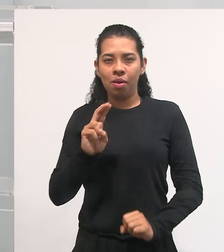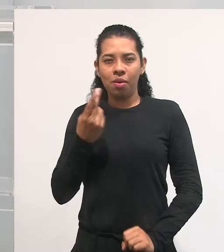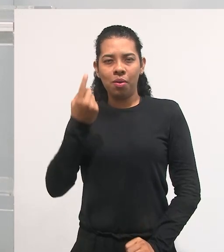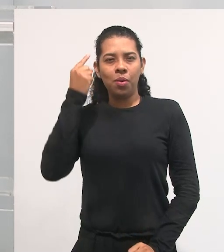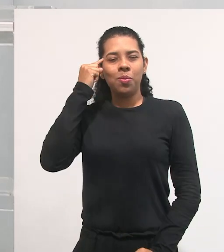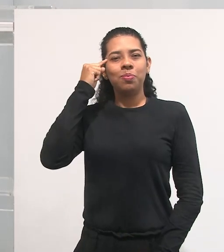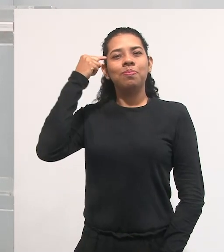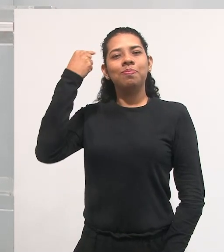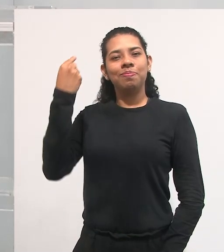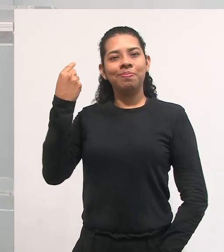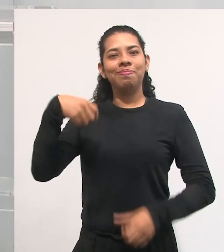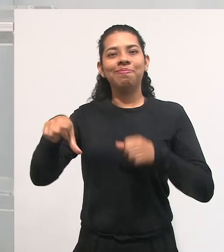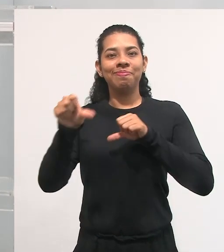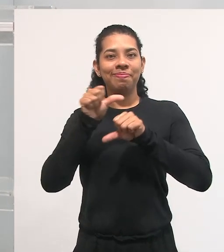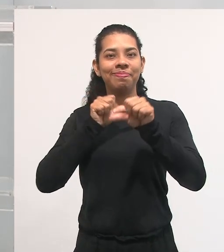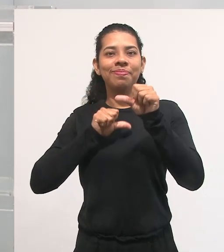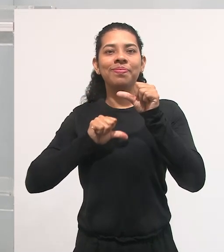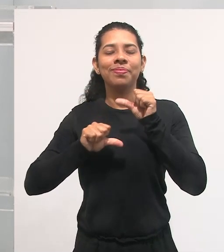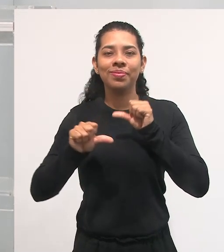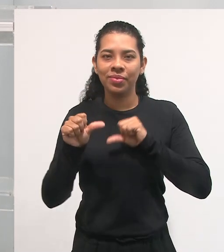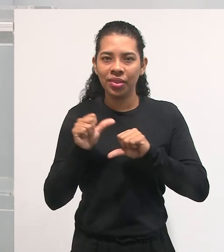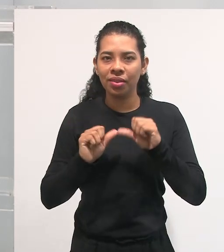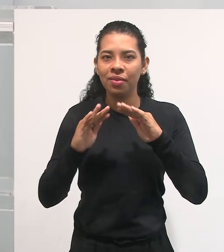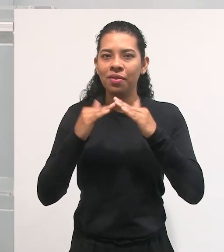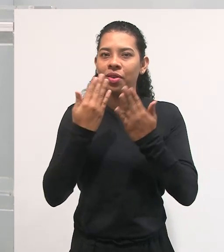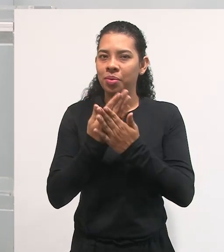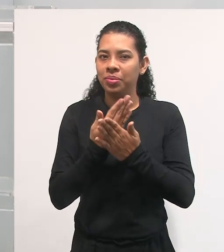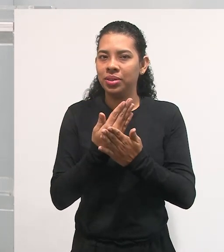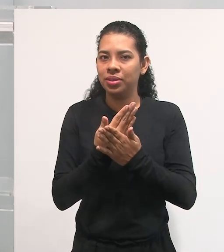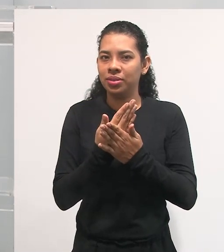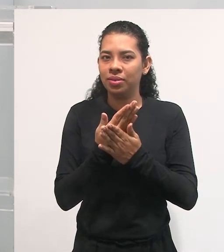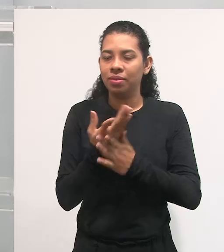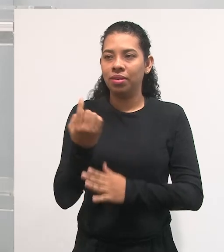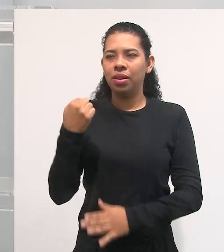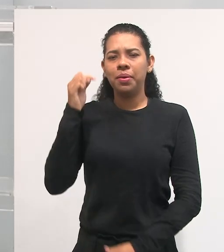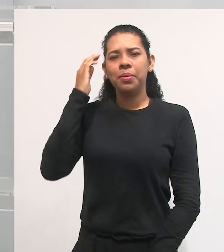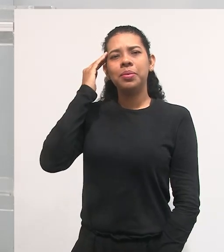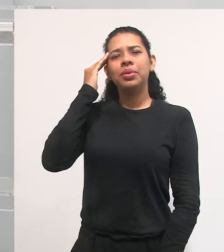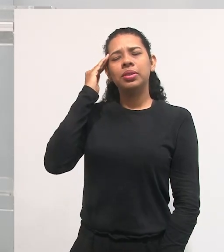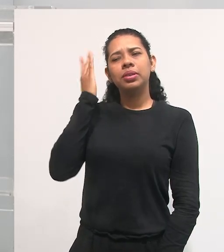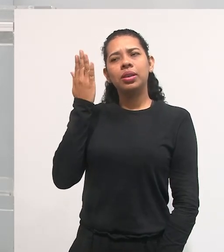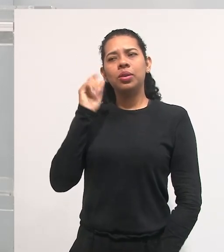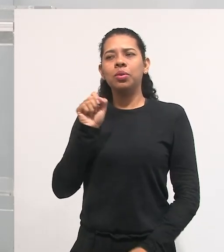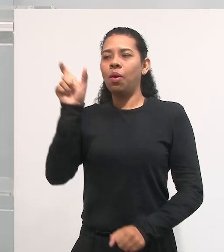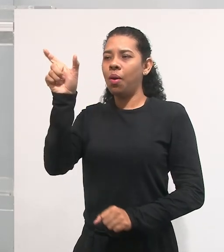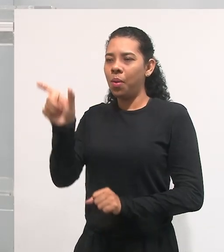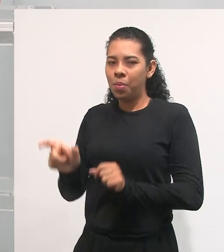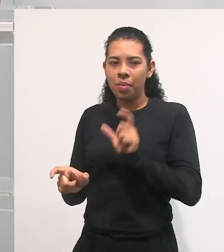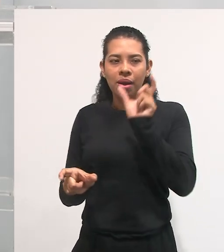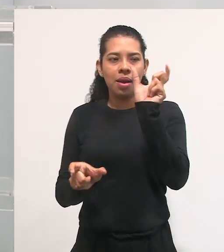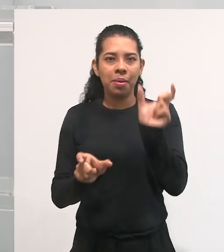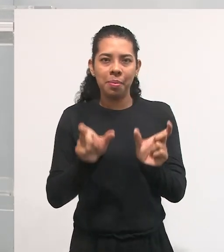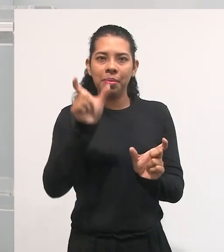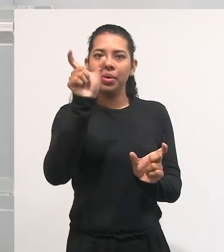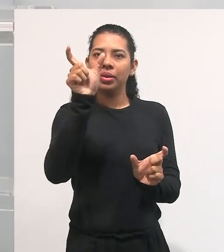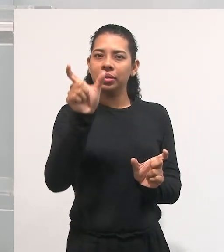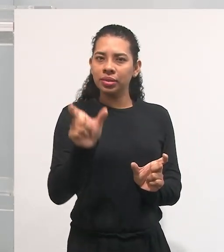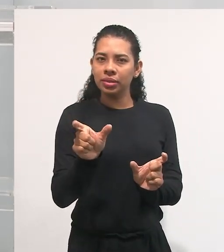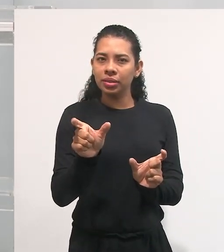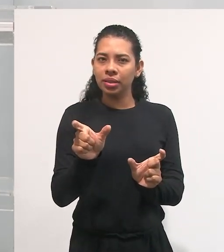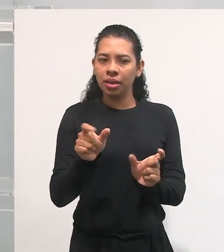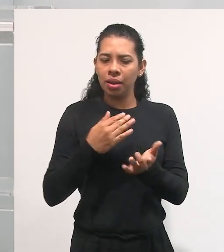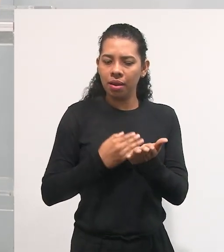organizada ou eu quero transformar Essa realidade eu entendo o sujeito como um ser que deve continuar